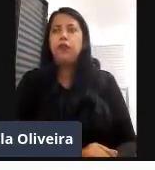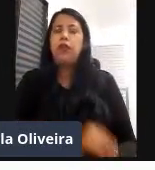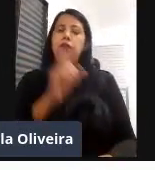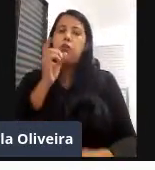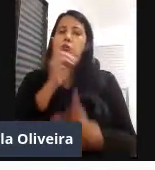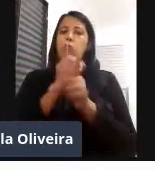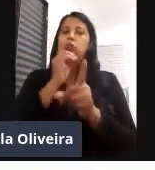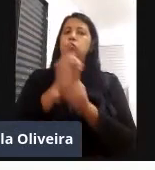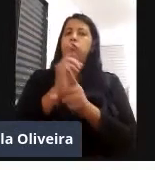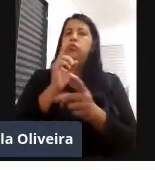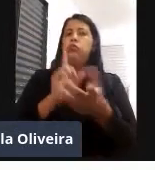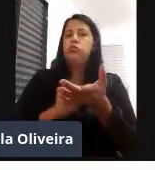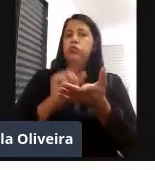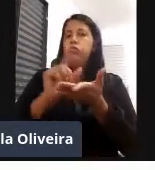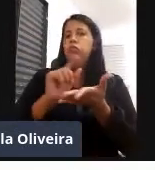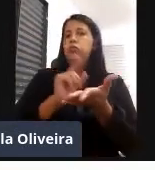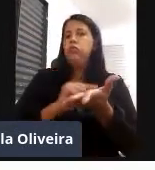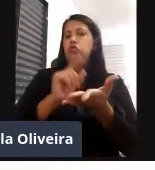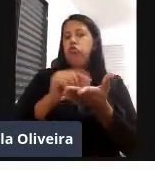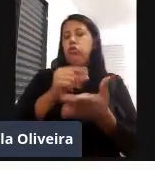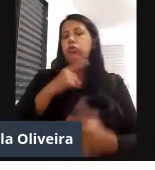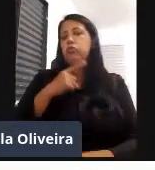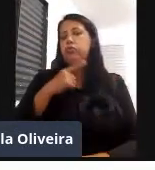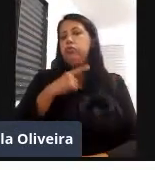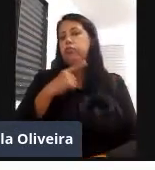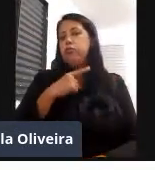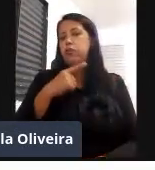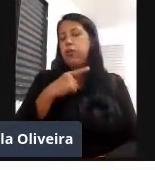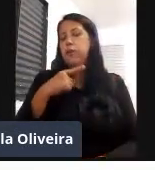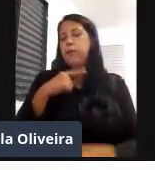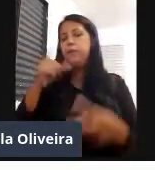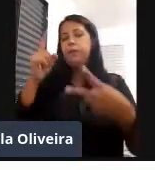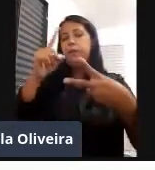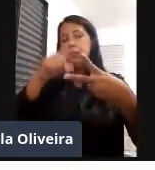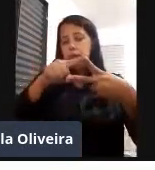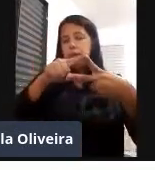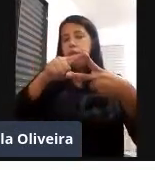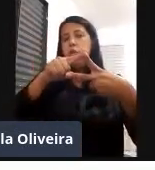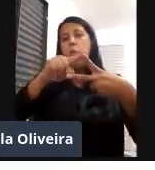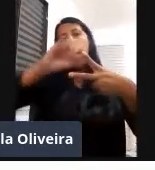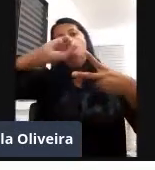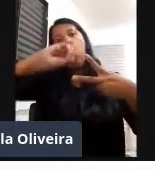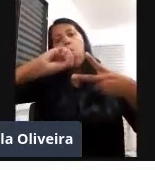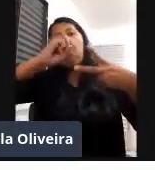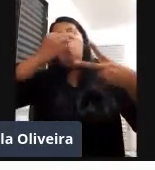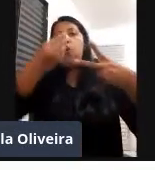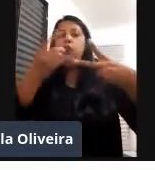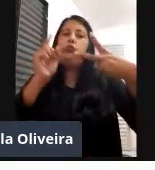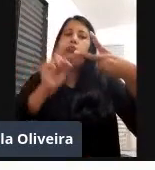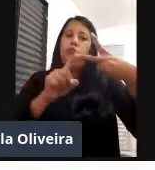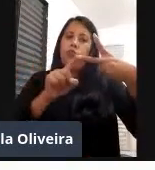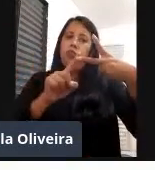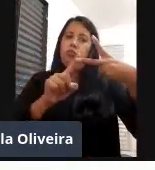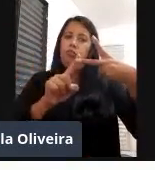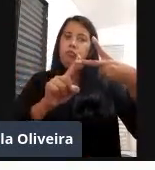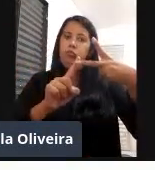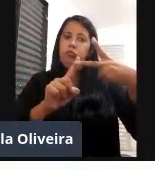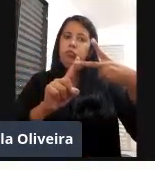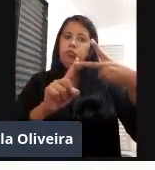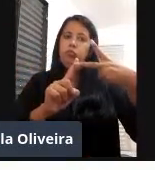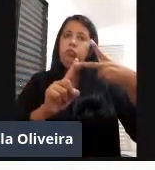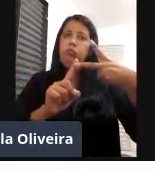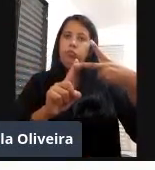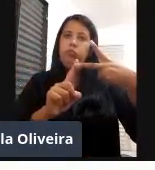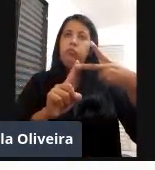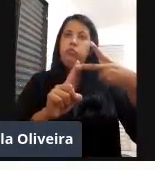tenham tanto a palavra, o termo dados governamentais, quanto o termo tecnologia. Então,